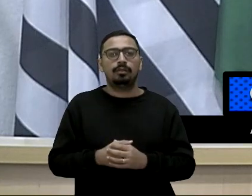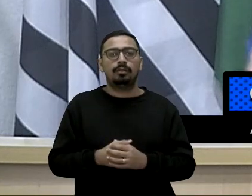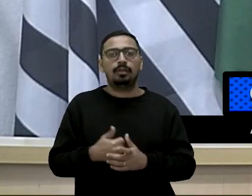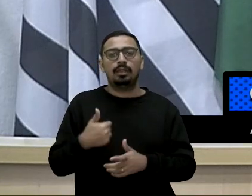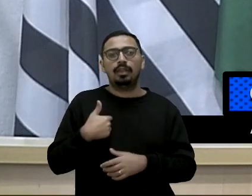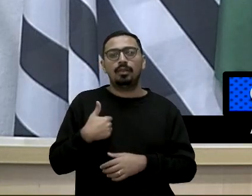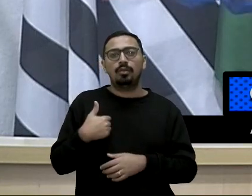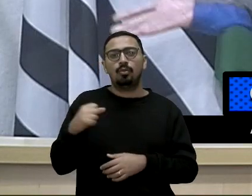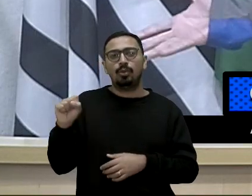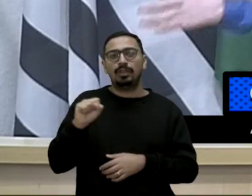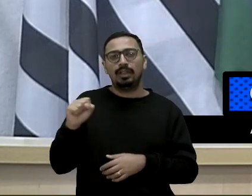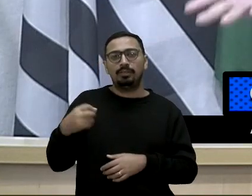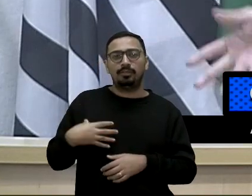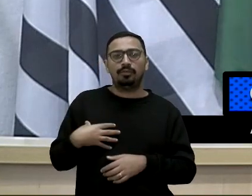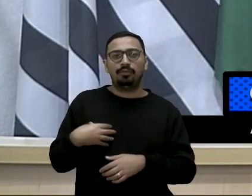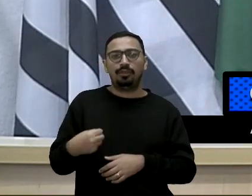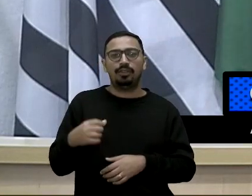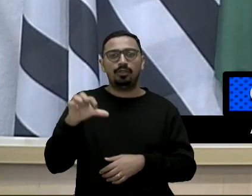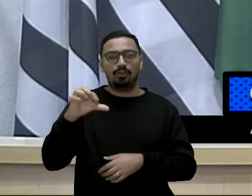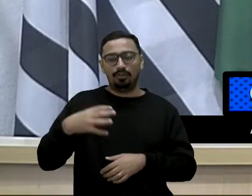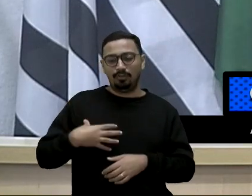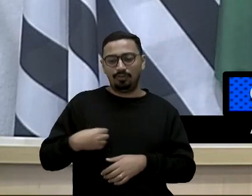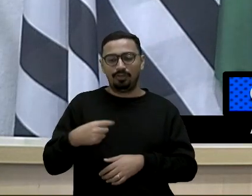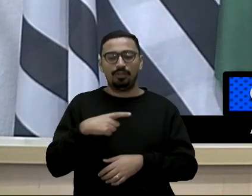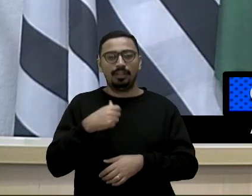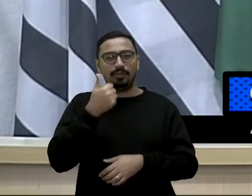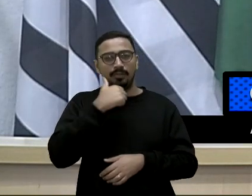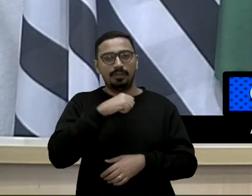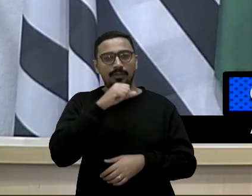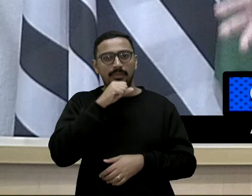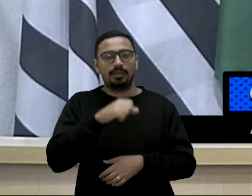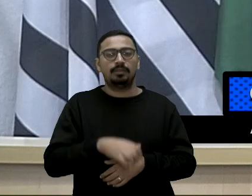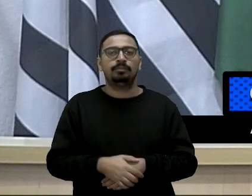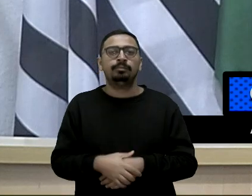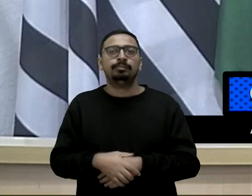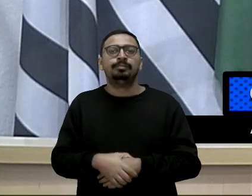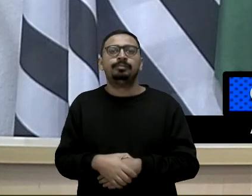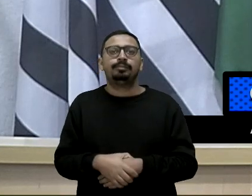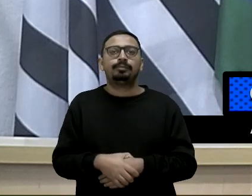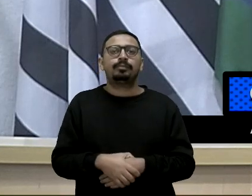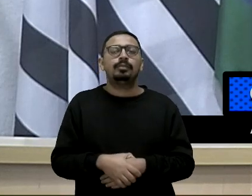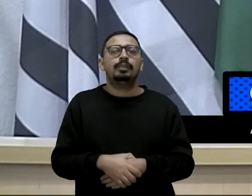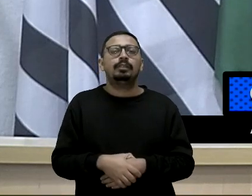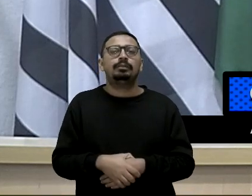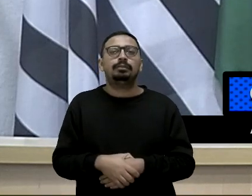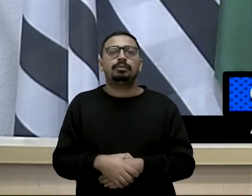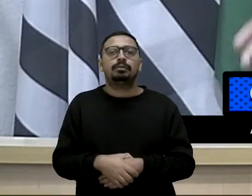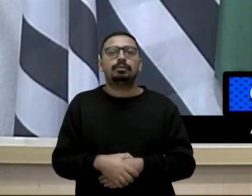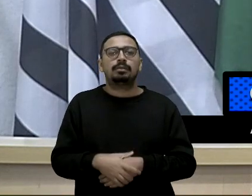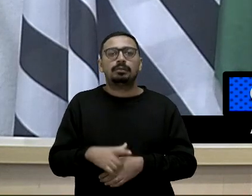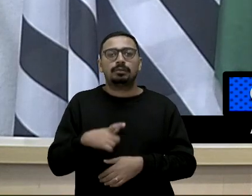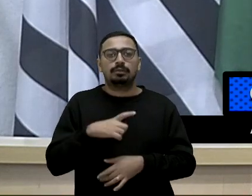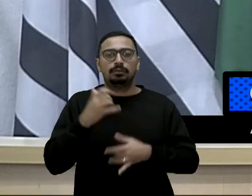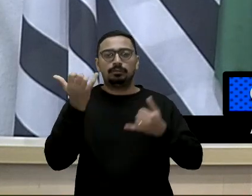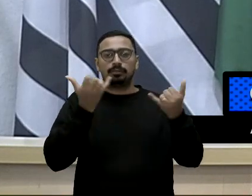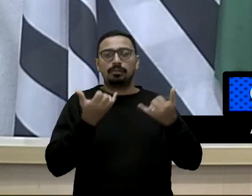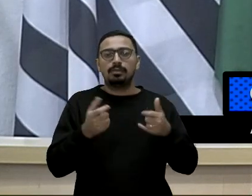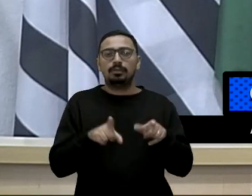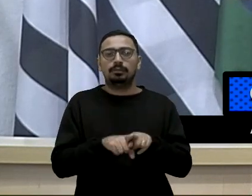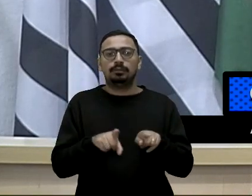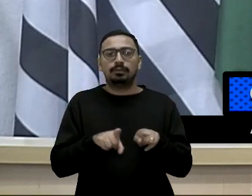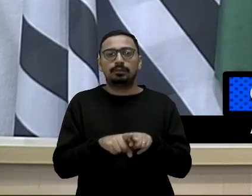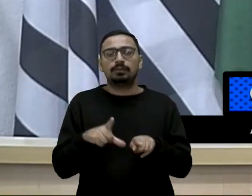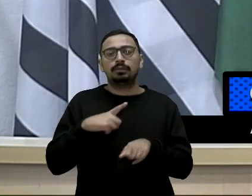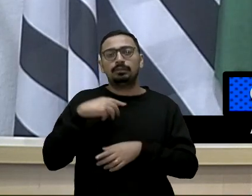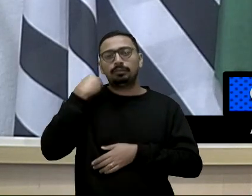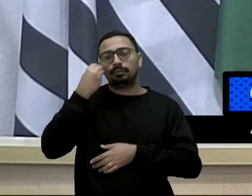oitavo na lista da minha mãe de 9 filhos. E a gente ouve relatos de mães, tantas